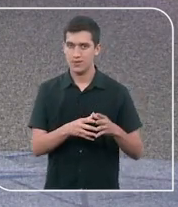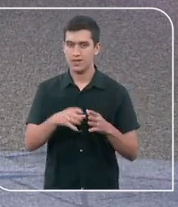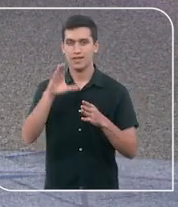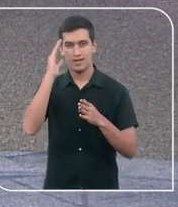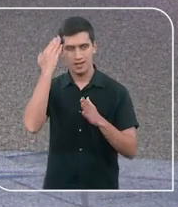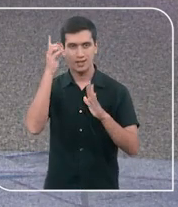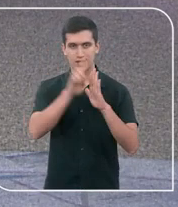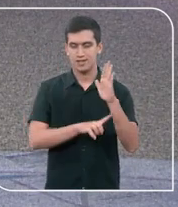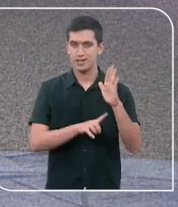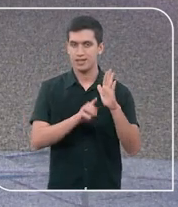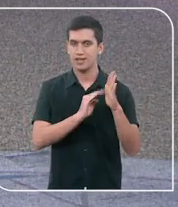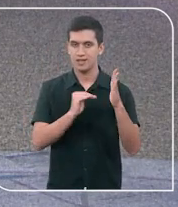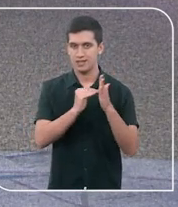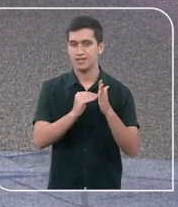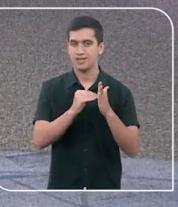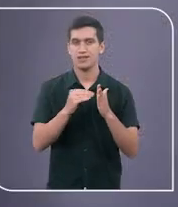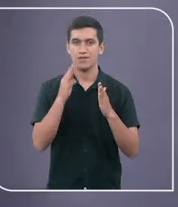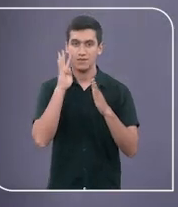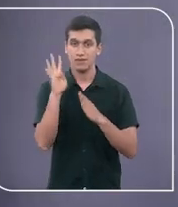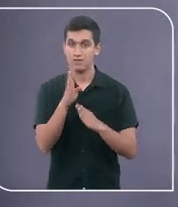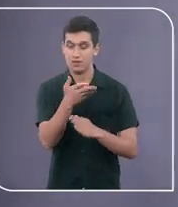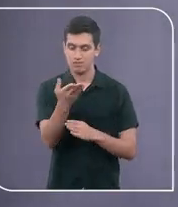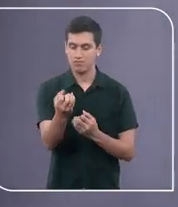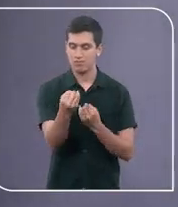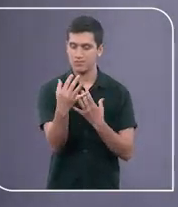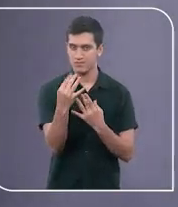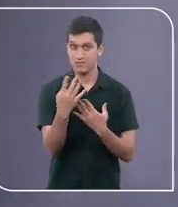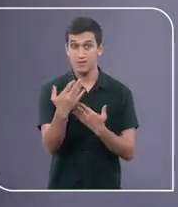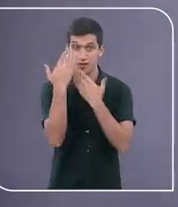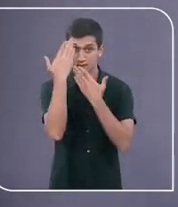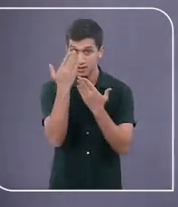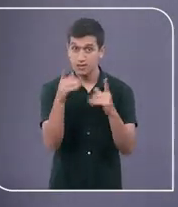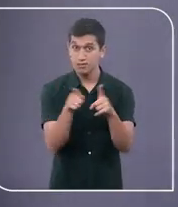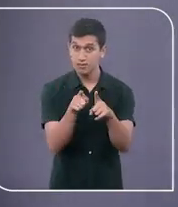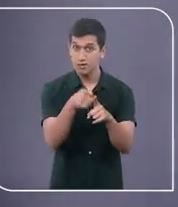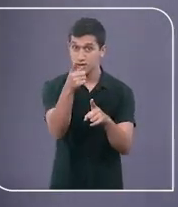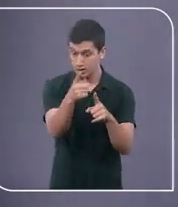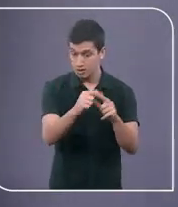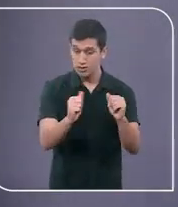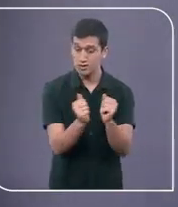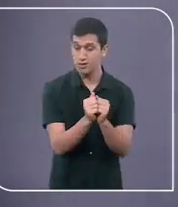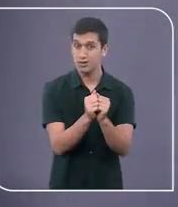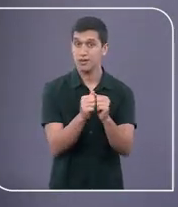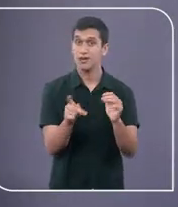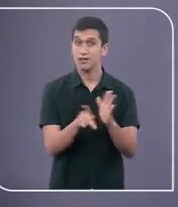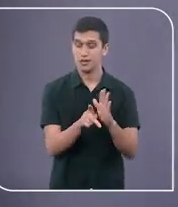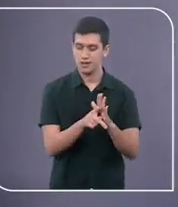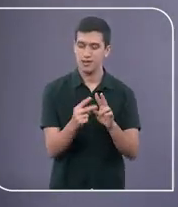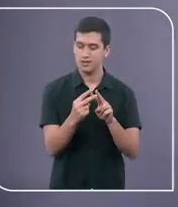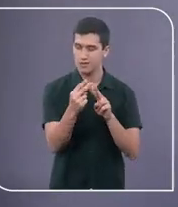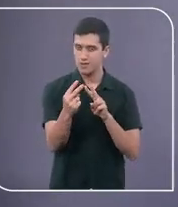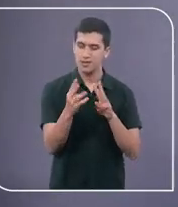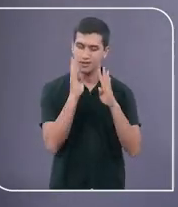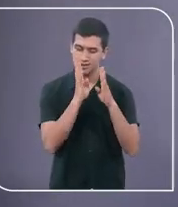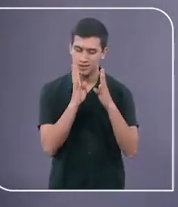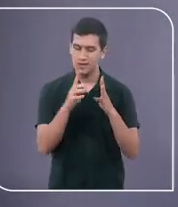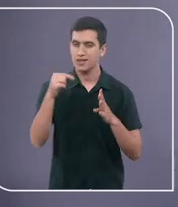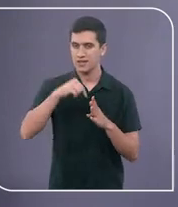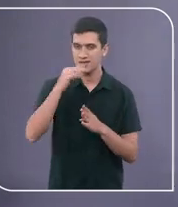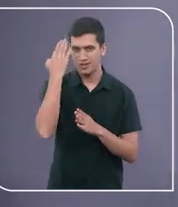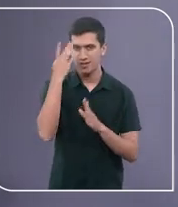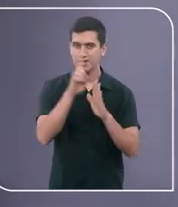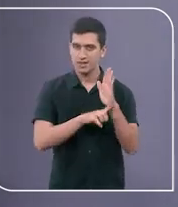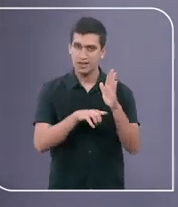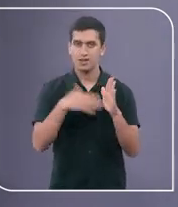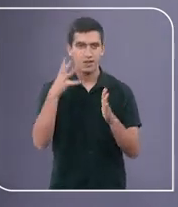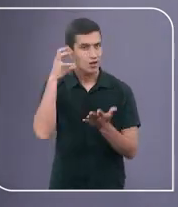aula tão incrível de vocês dois. E muito obrigada por sua companhia aí do outro lado, aqui no Entender Direito, seja na Rádio